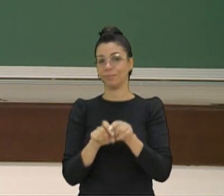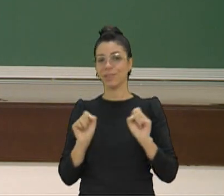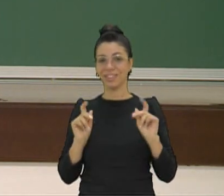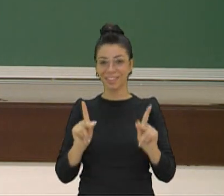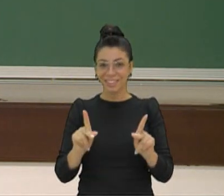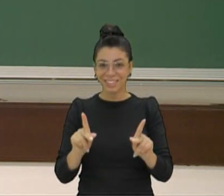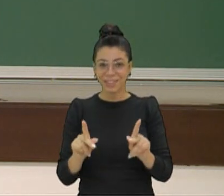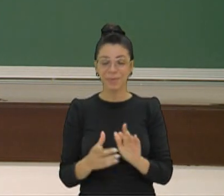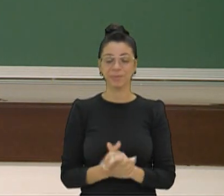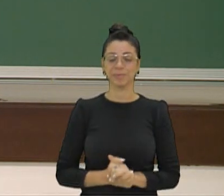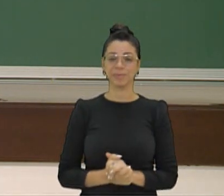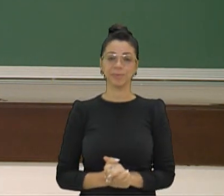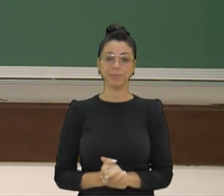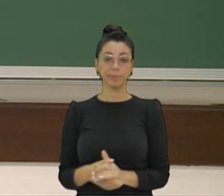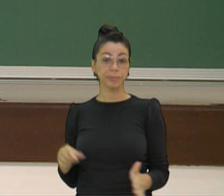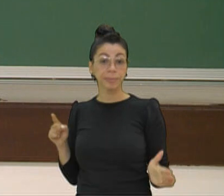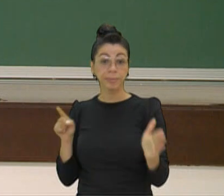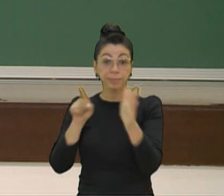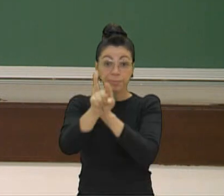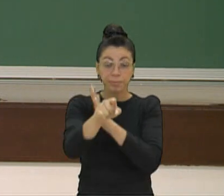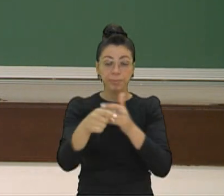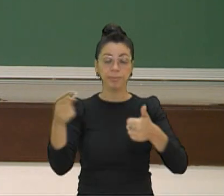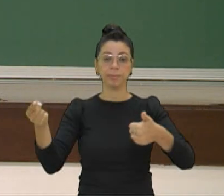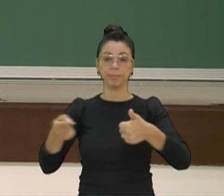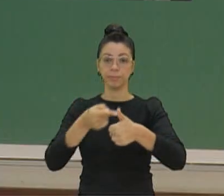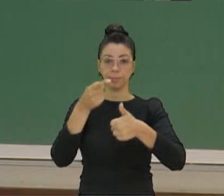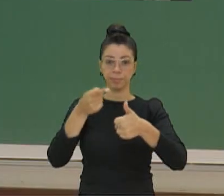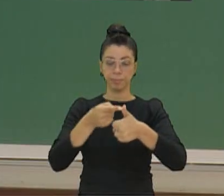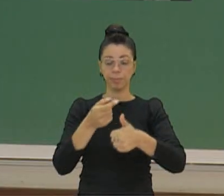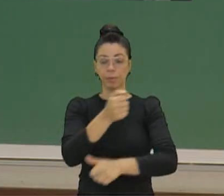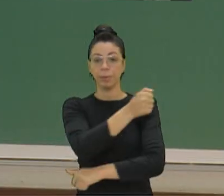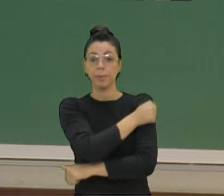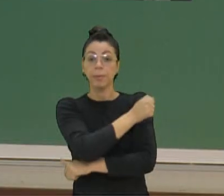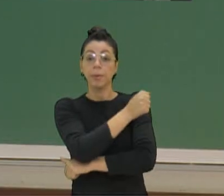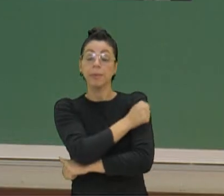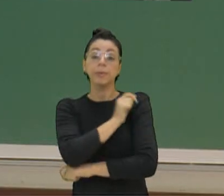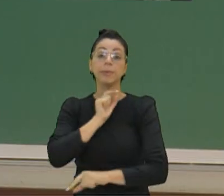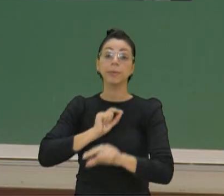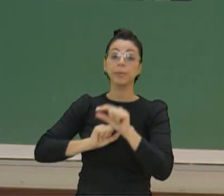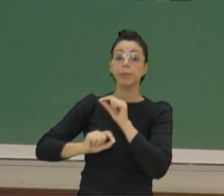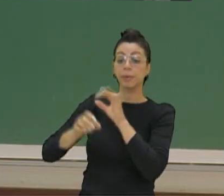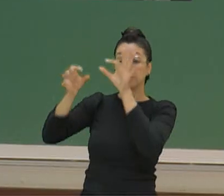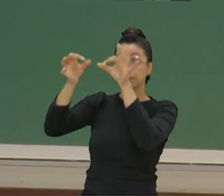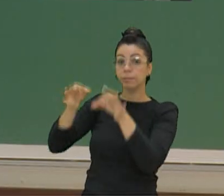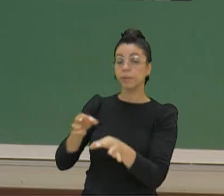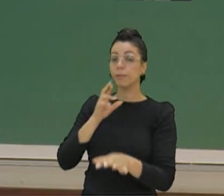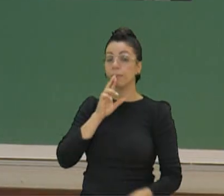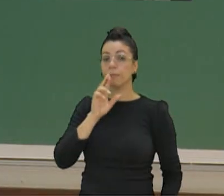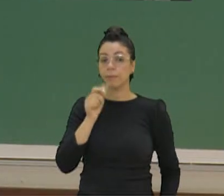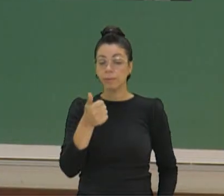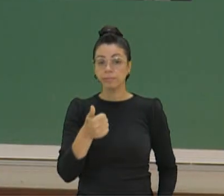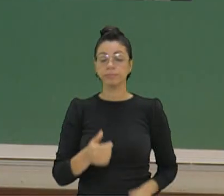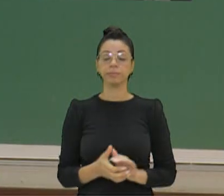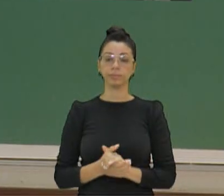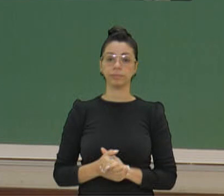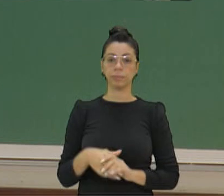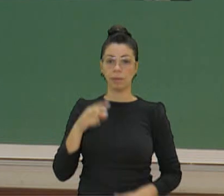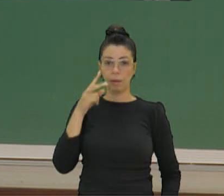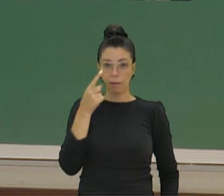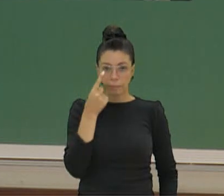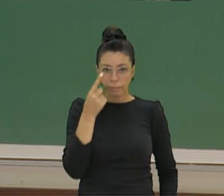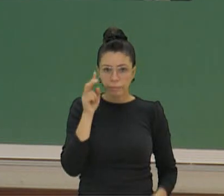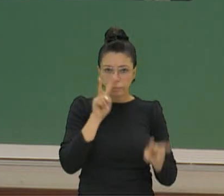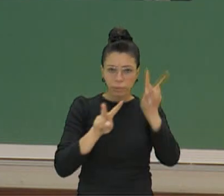certinho no caderno. Pergunta 1. Um aluno fez a seguinte afirmação: a visão é importante,